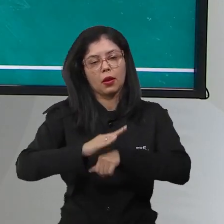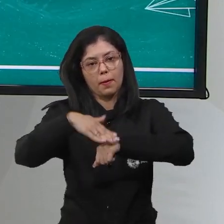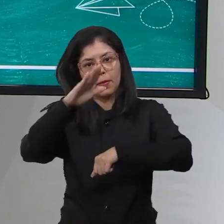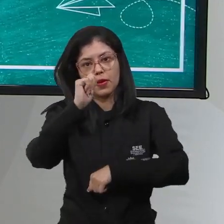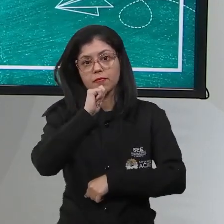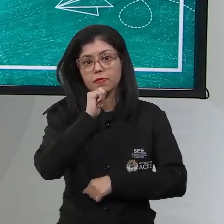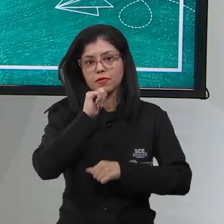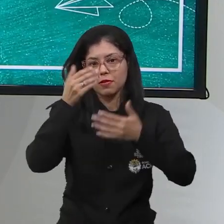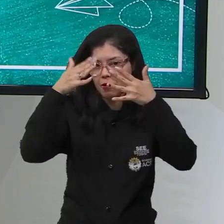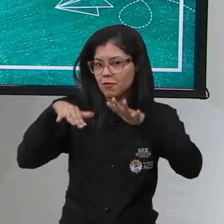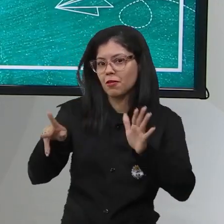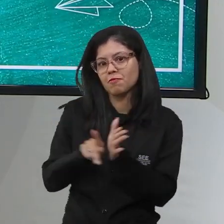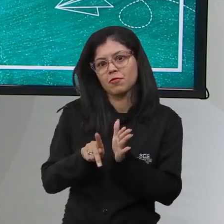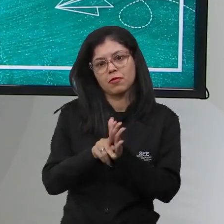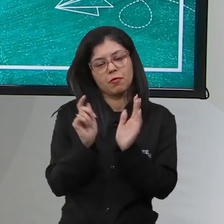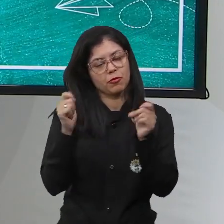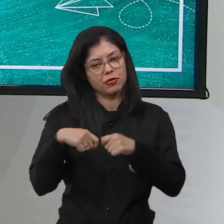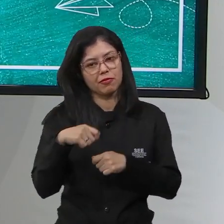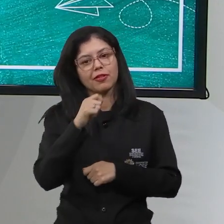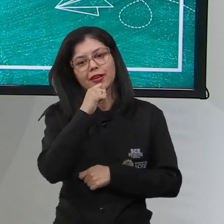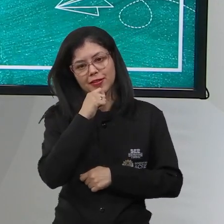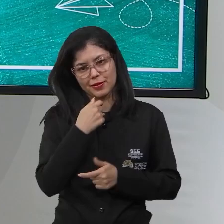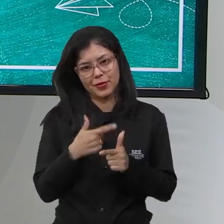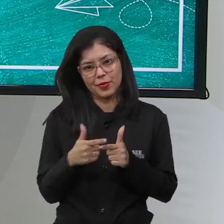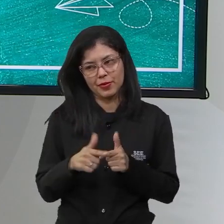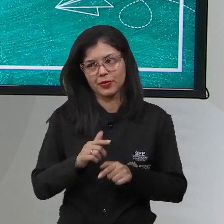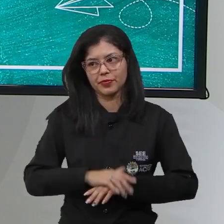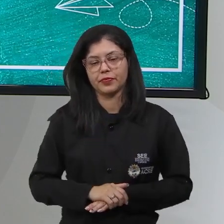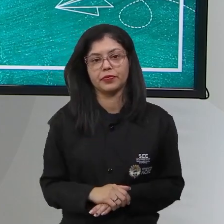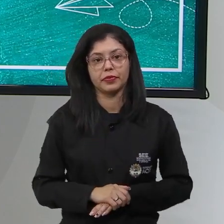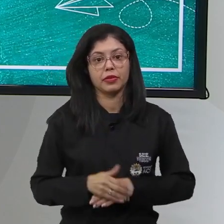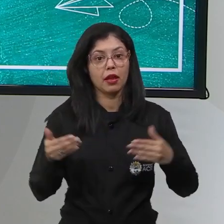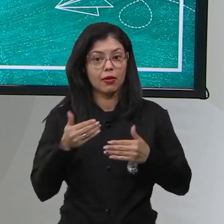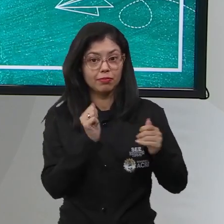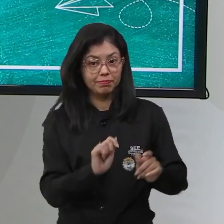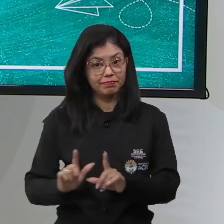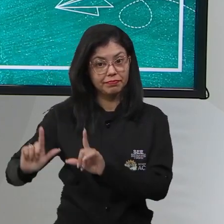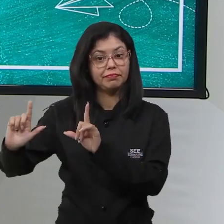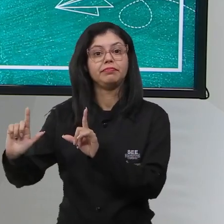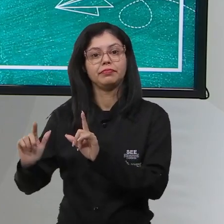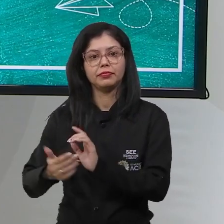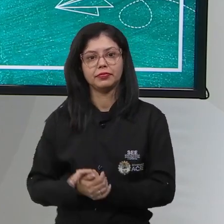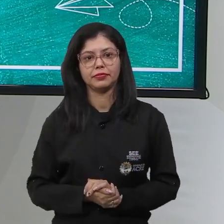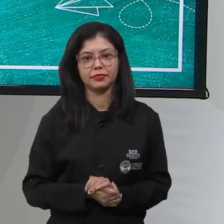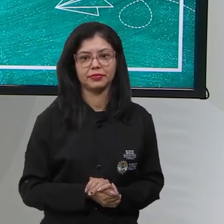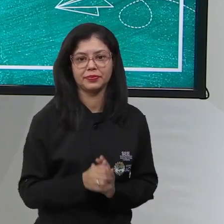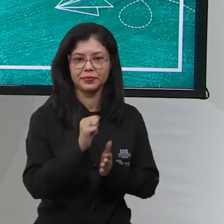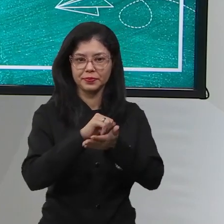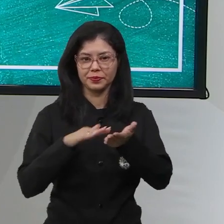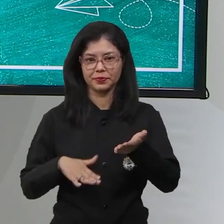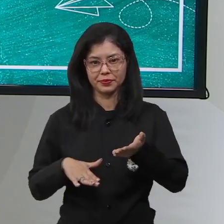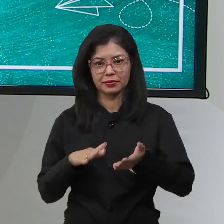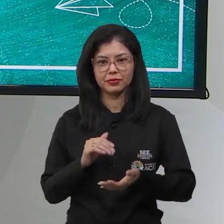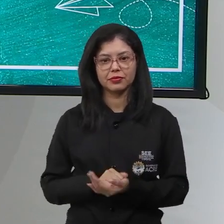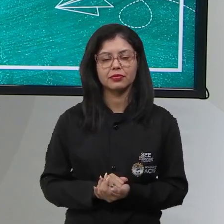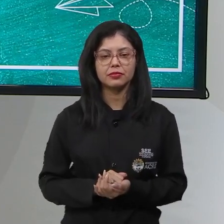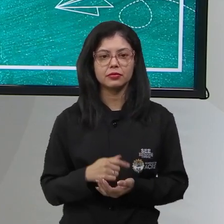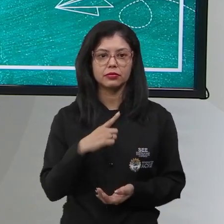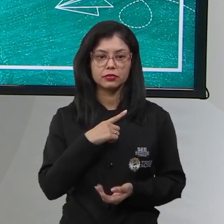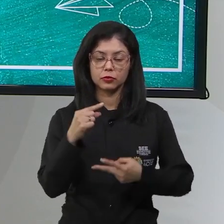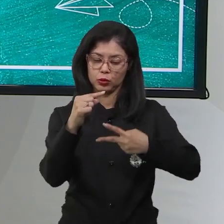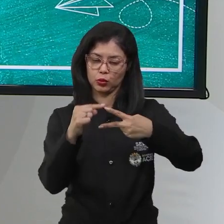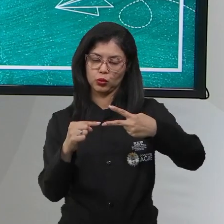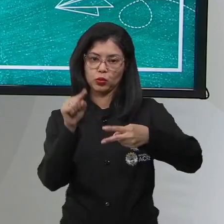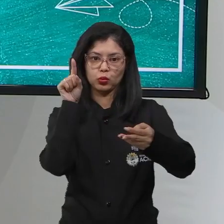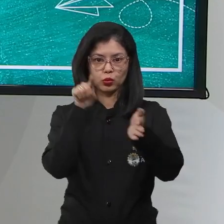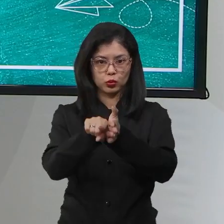de naturalidade possível esse tipo de problemática. Agora nós vamos para a nossa atividade. Eu tenho